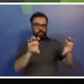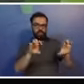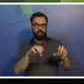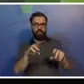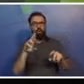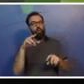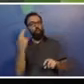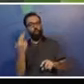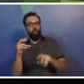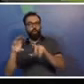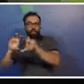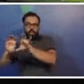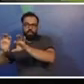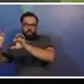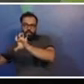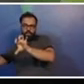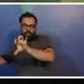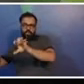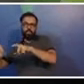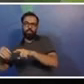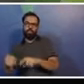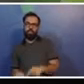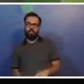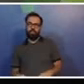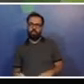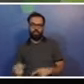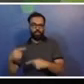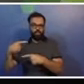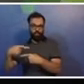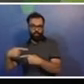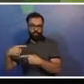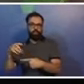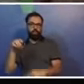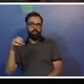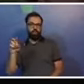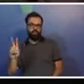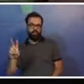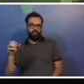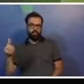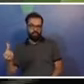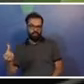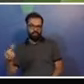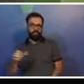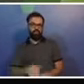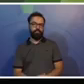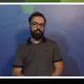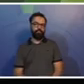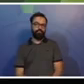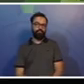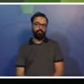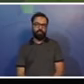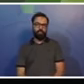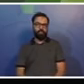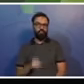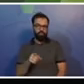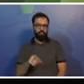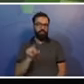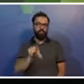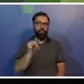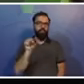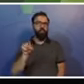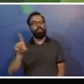expressão quanto essa expressão vai ser igual a 26. Vocês